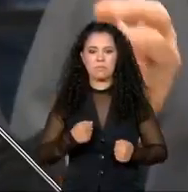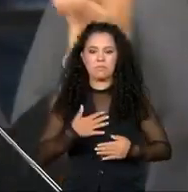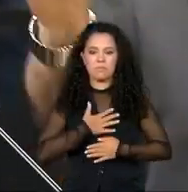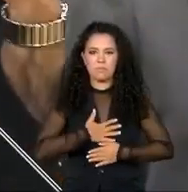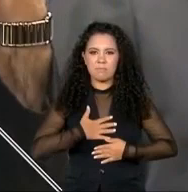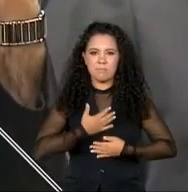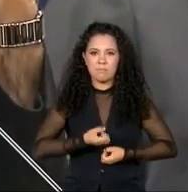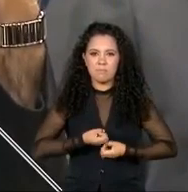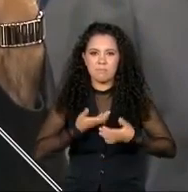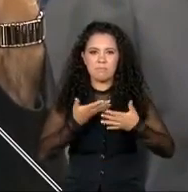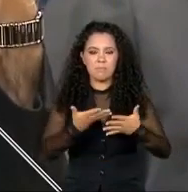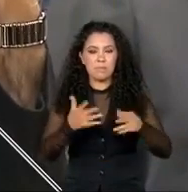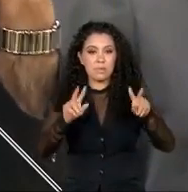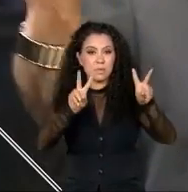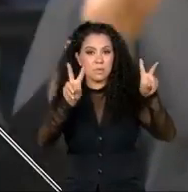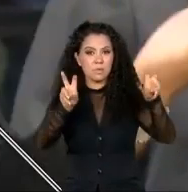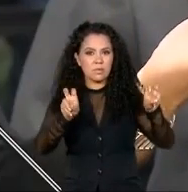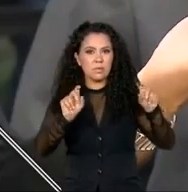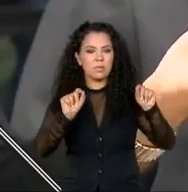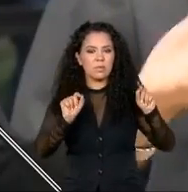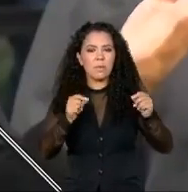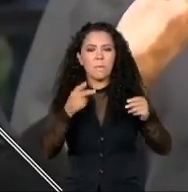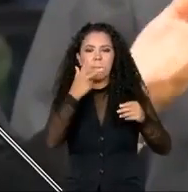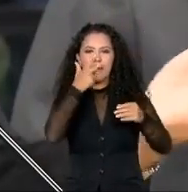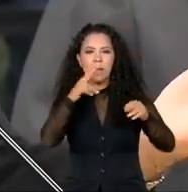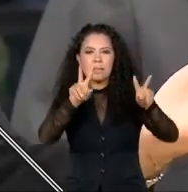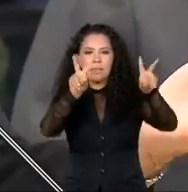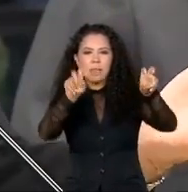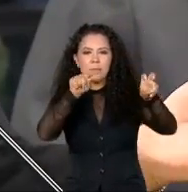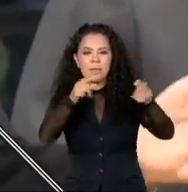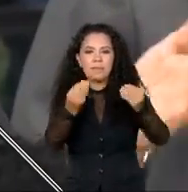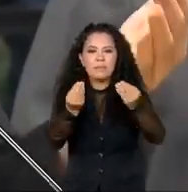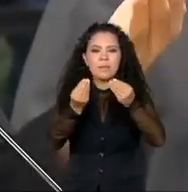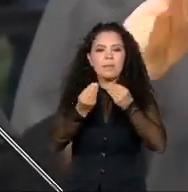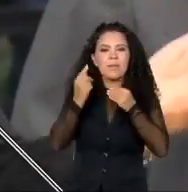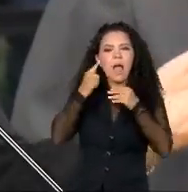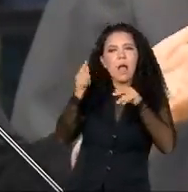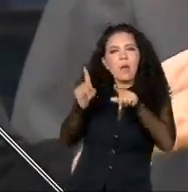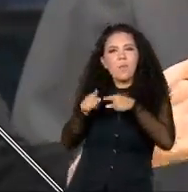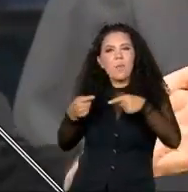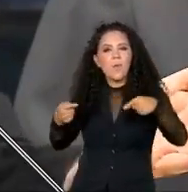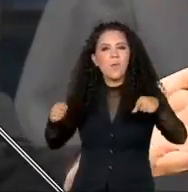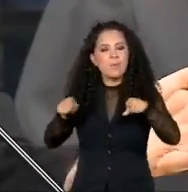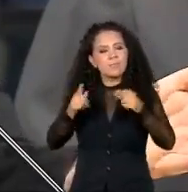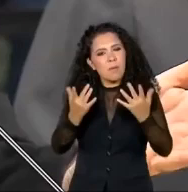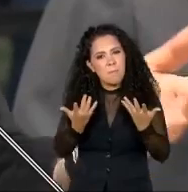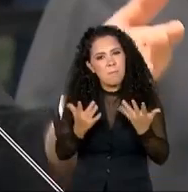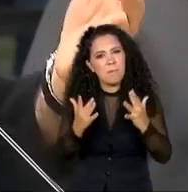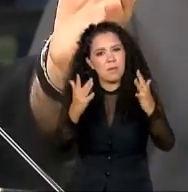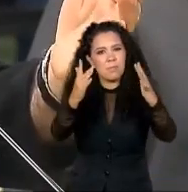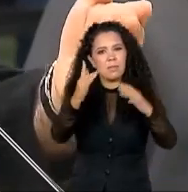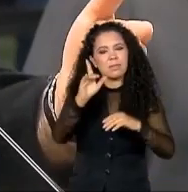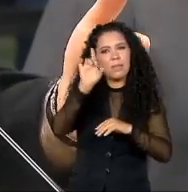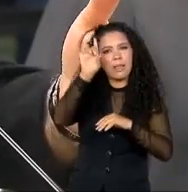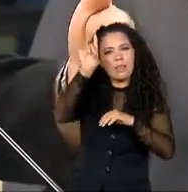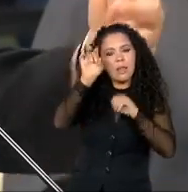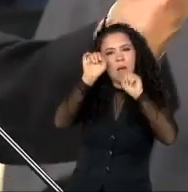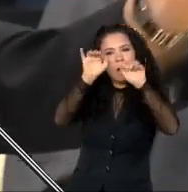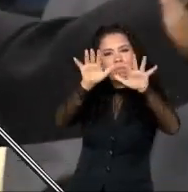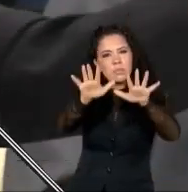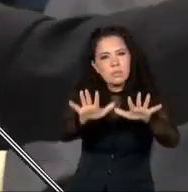empresa. Música para os ouvidos, parabéns, que Deus abençoe os congressistas,